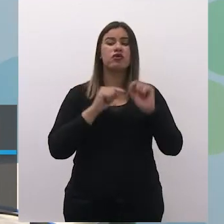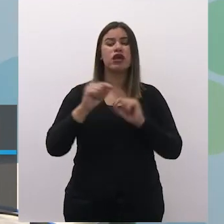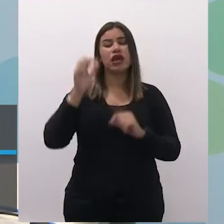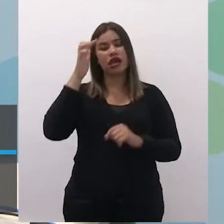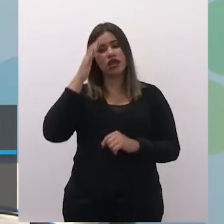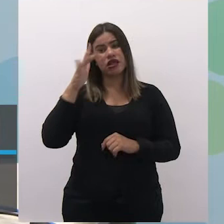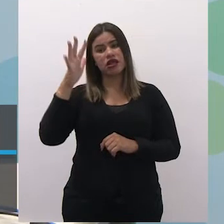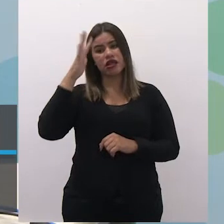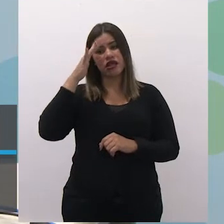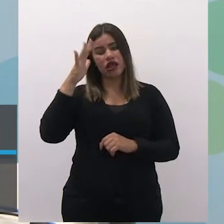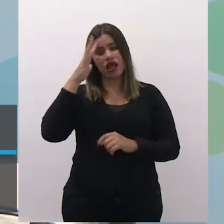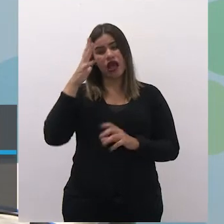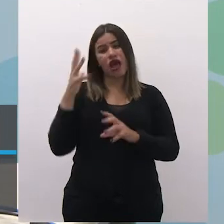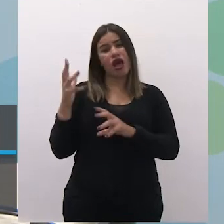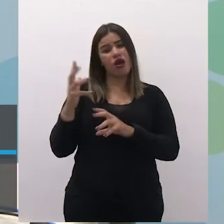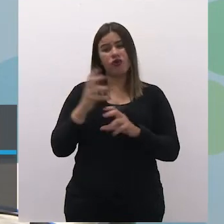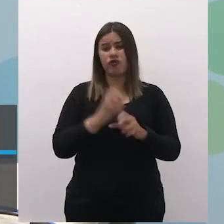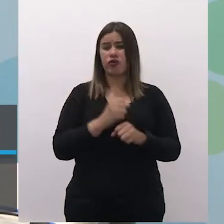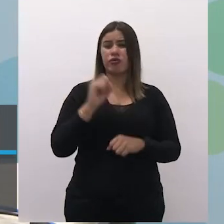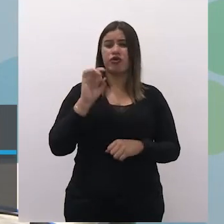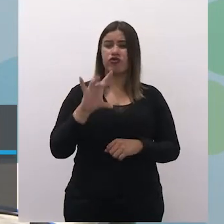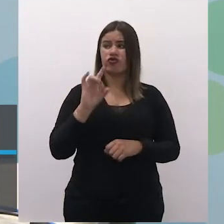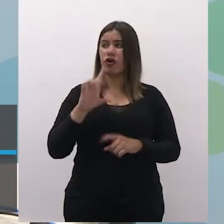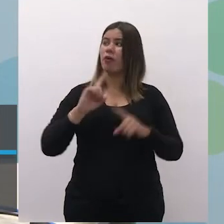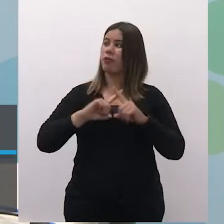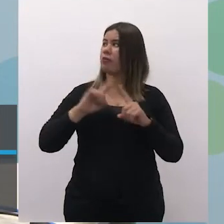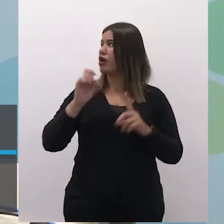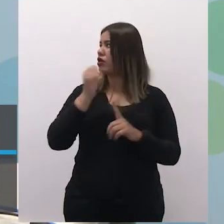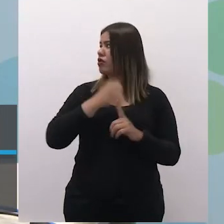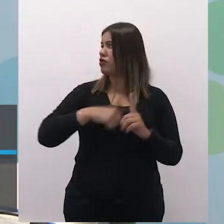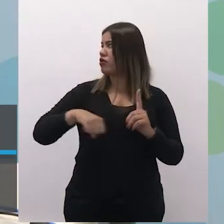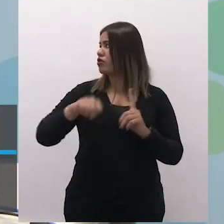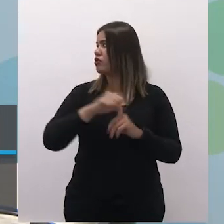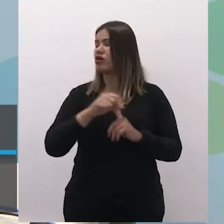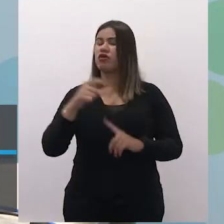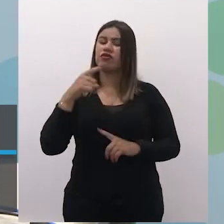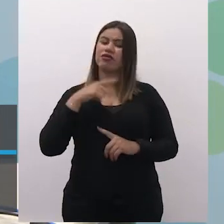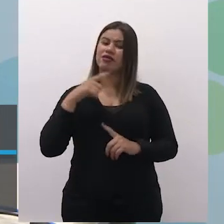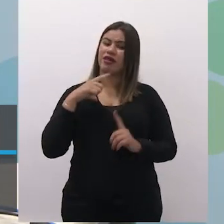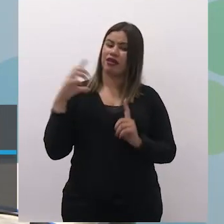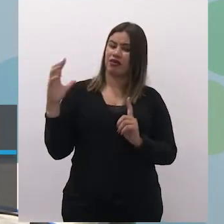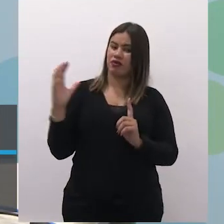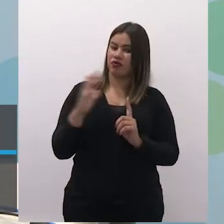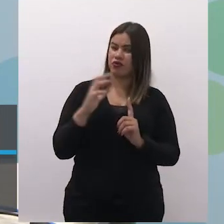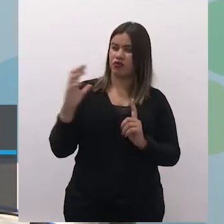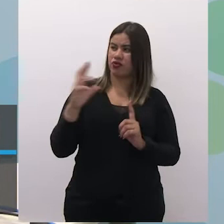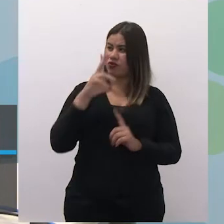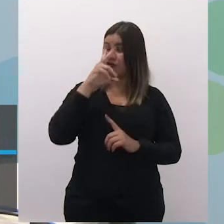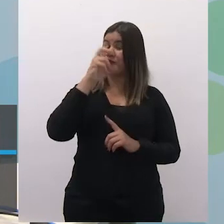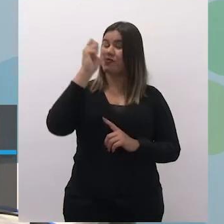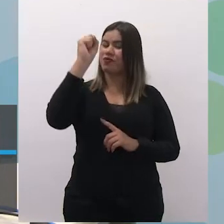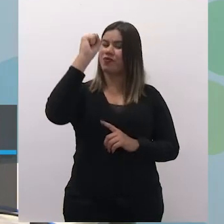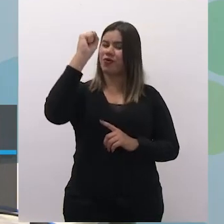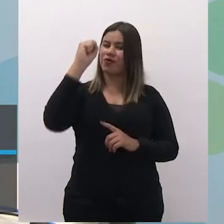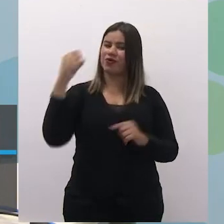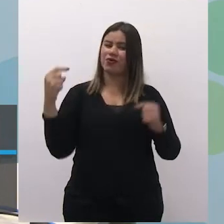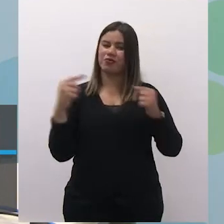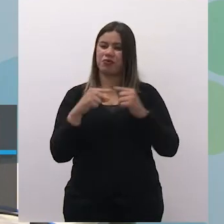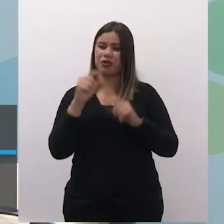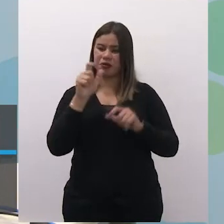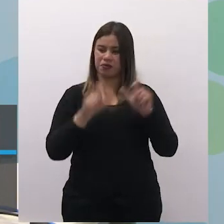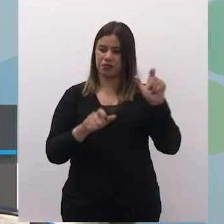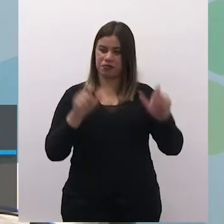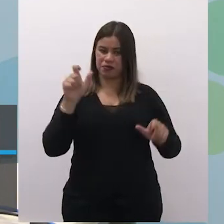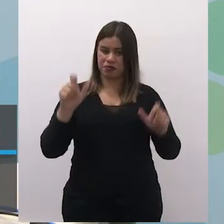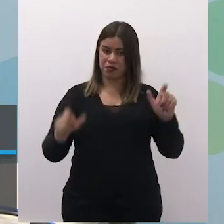trata de uma estimativa, mas o social tem uma influência enorme sobre o indivíduo. Isso. E para